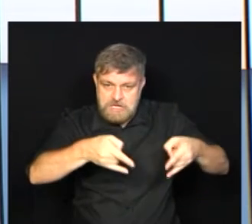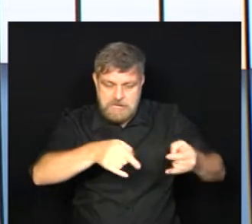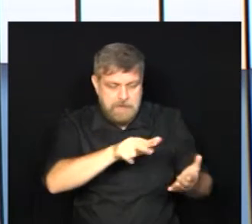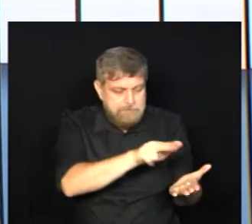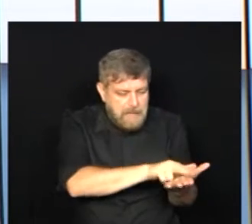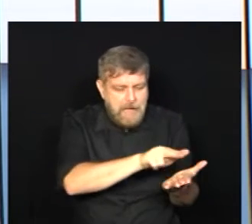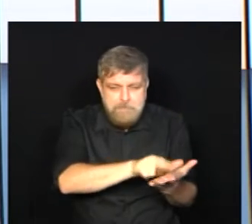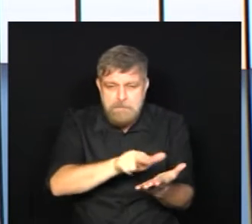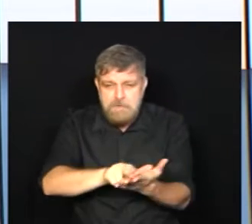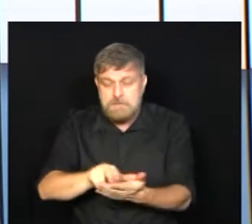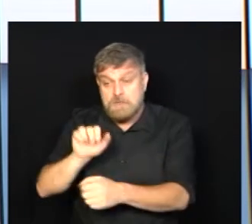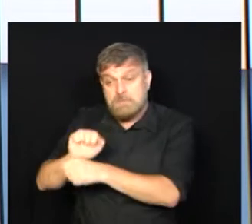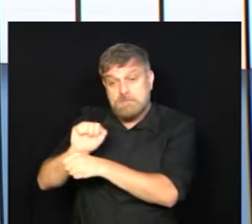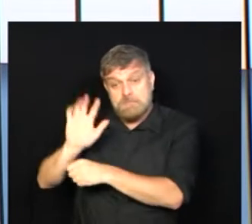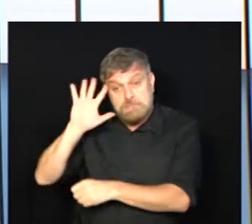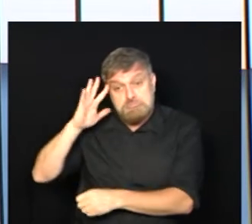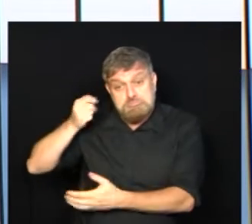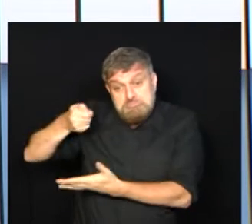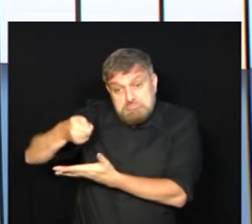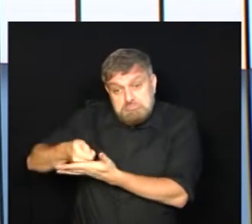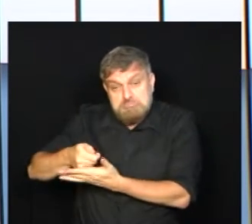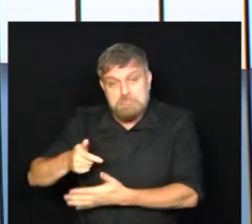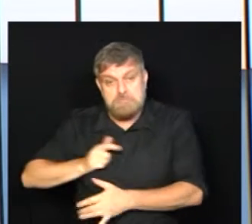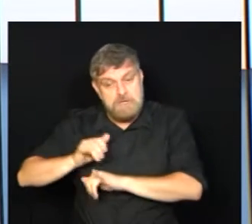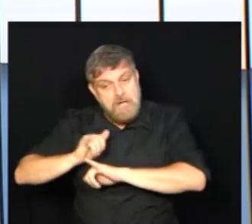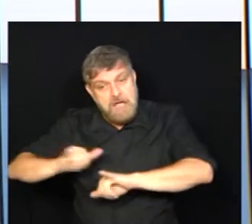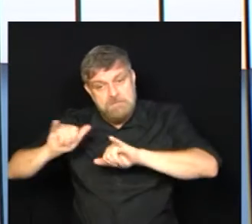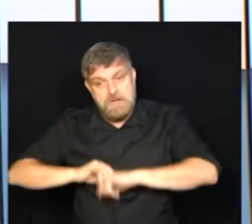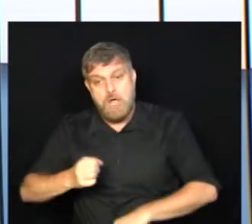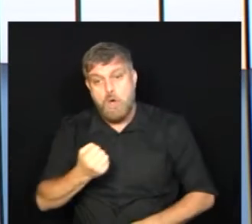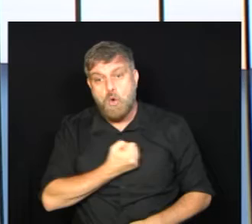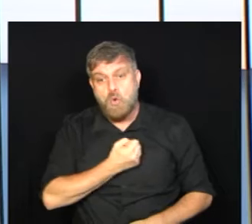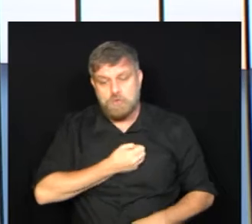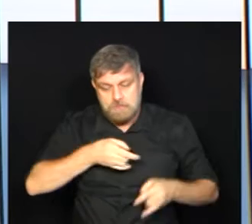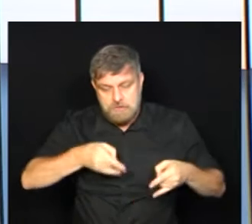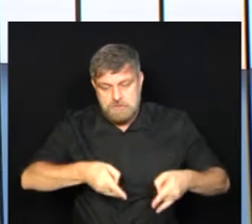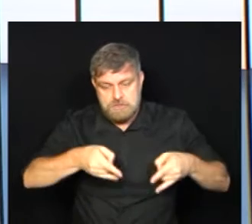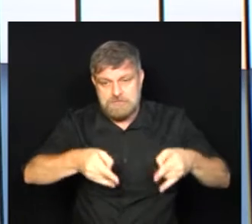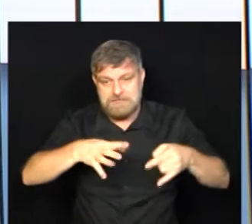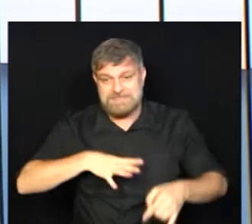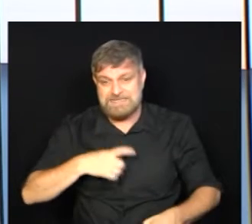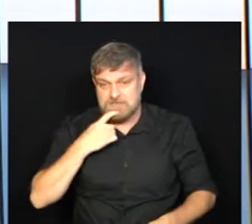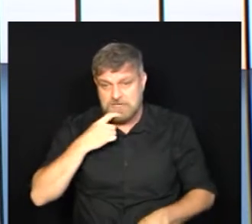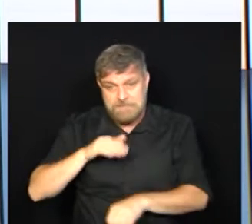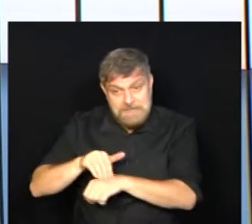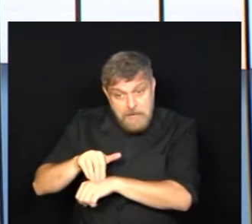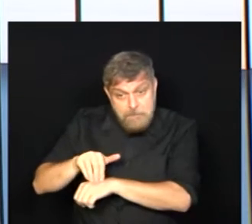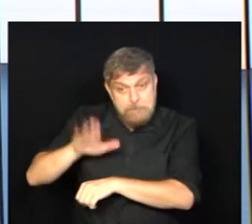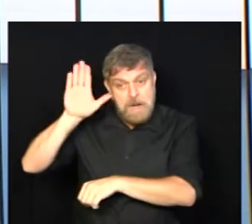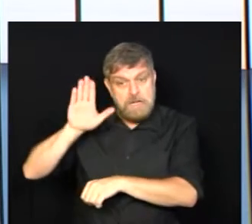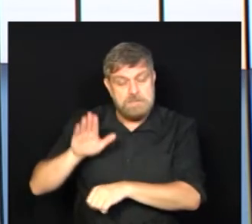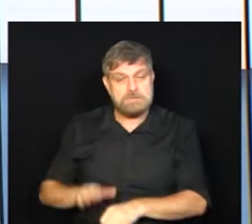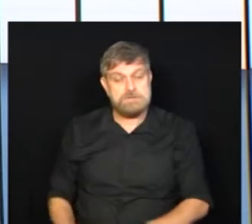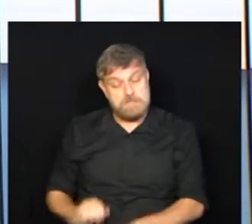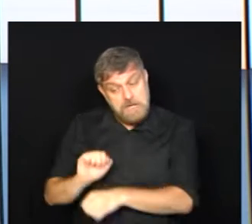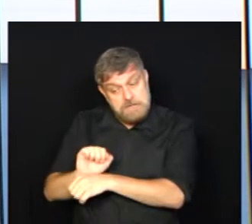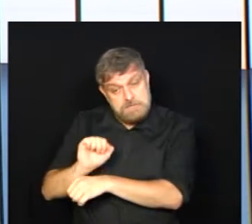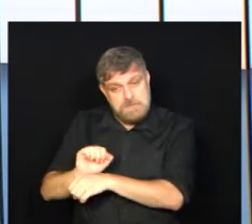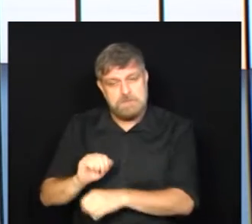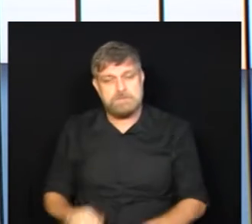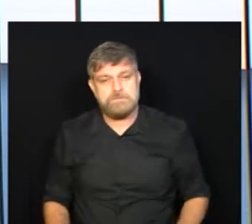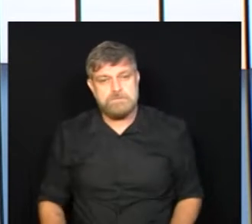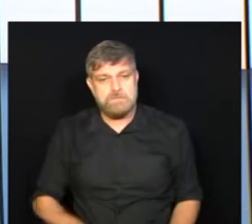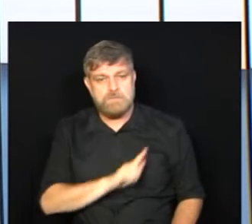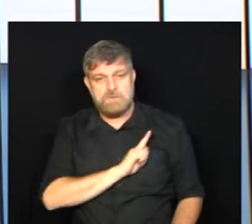aí a decisão e o anúncio efetivo do aumento de leitos na nossa cidade. Inclusive, o